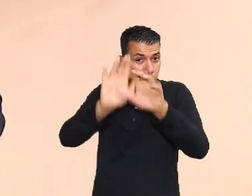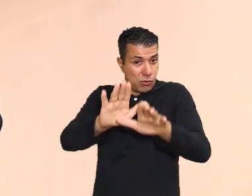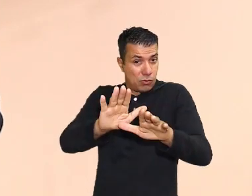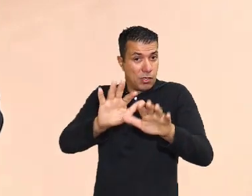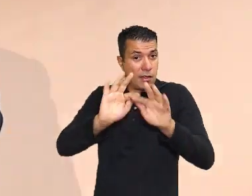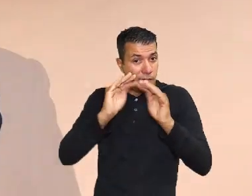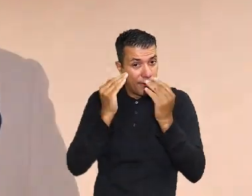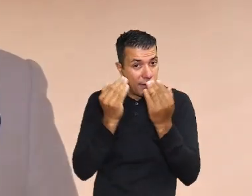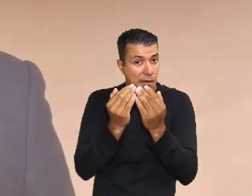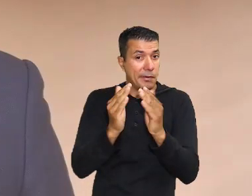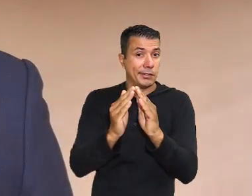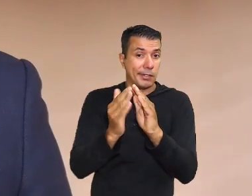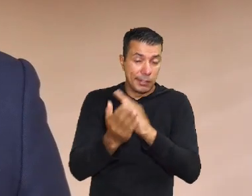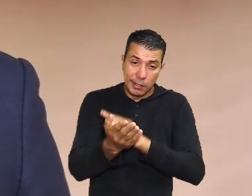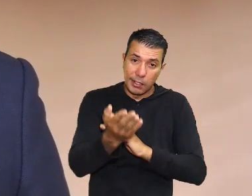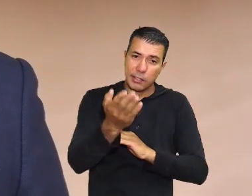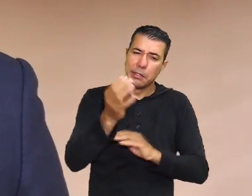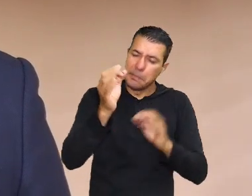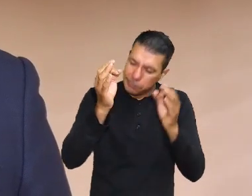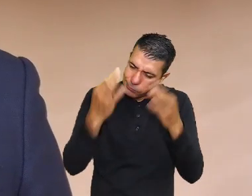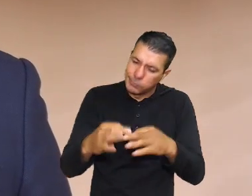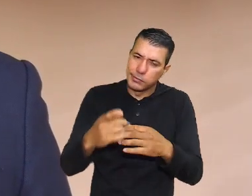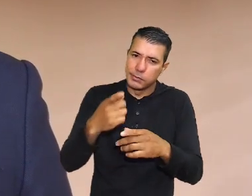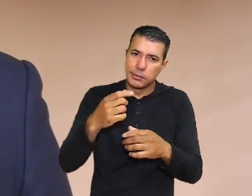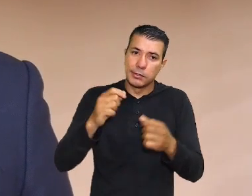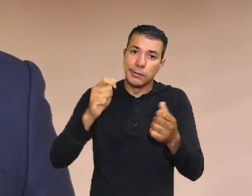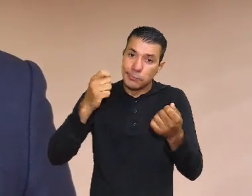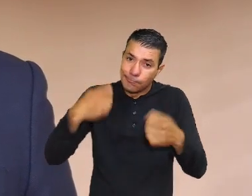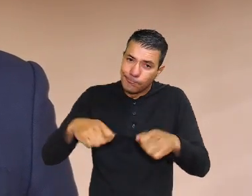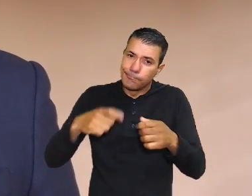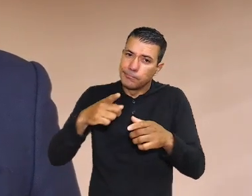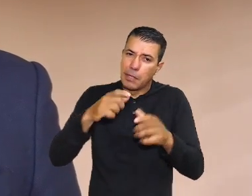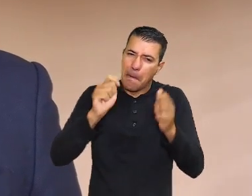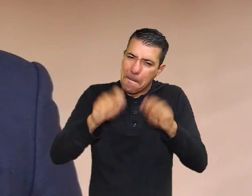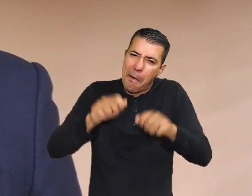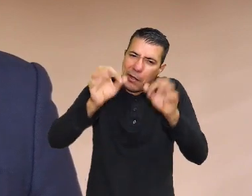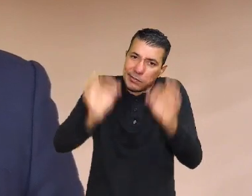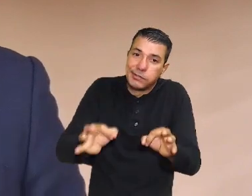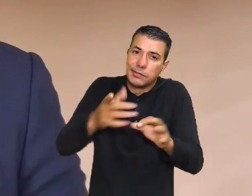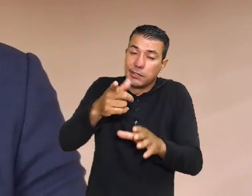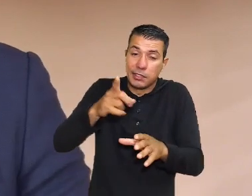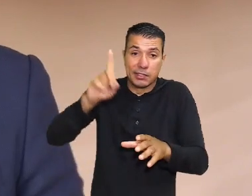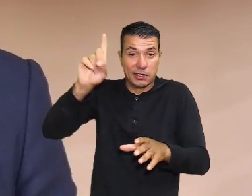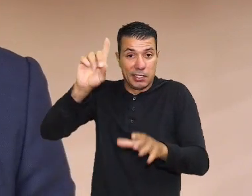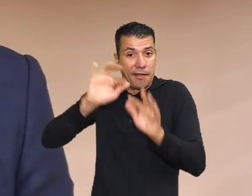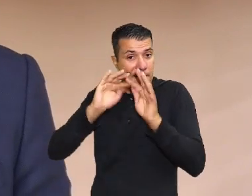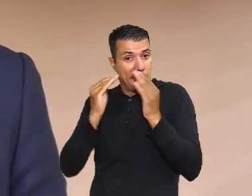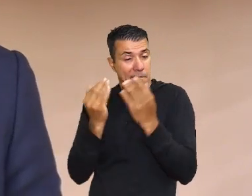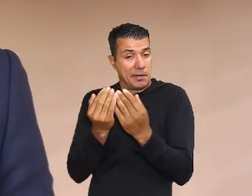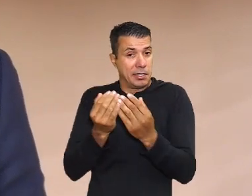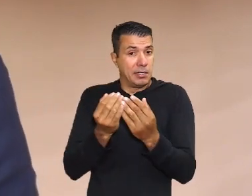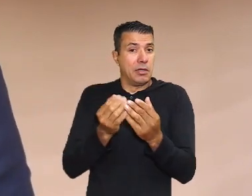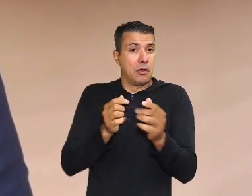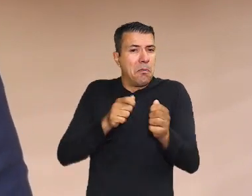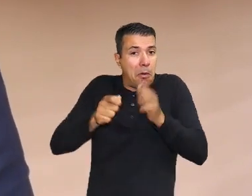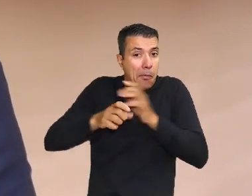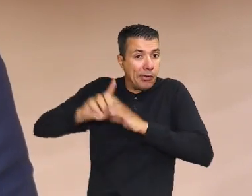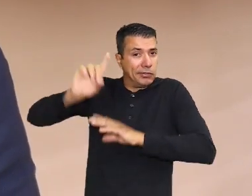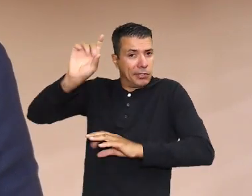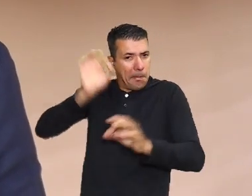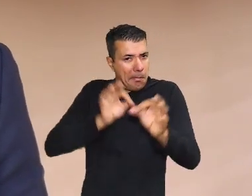teu lar. Pode ter certeza. A família é um interesse especial de Deus. E Deus vai cuidar de